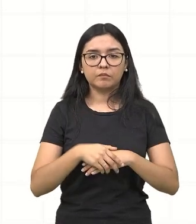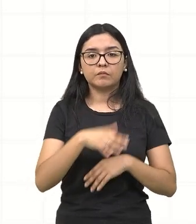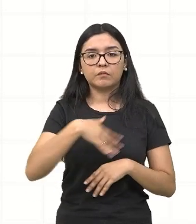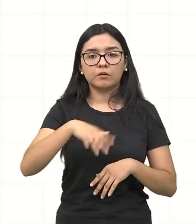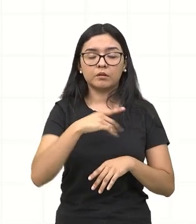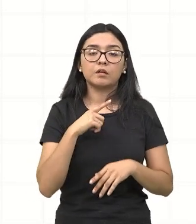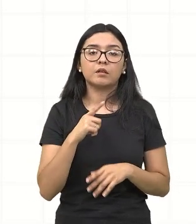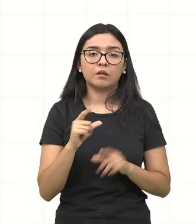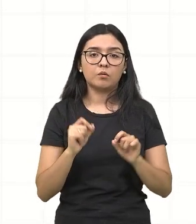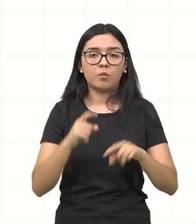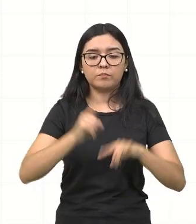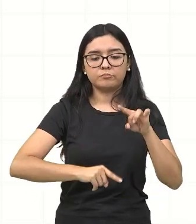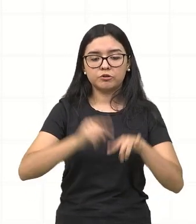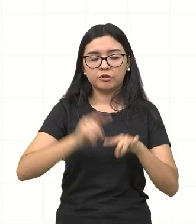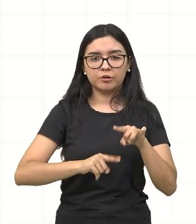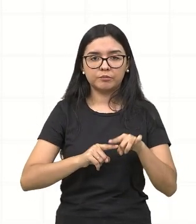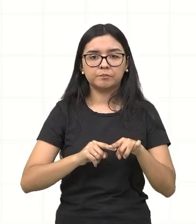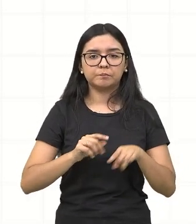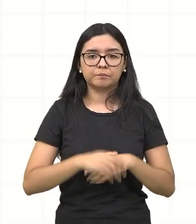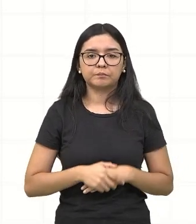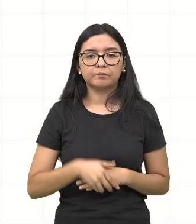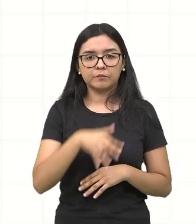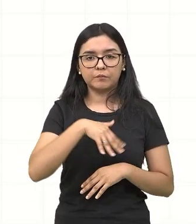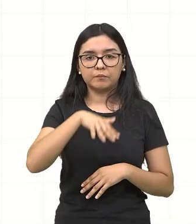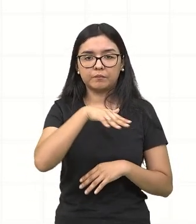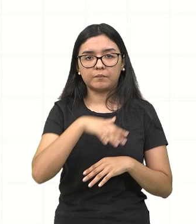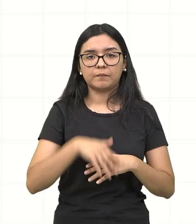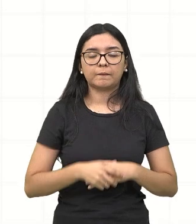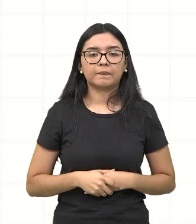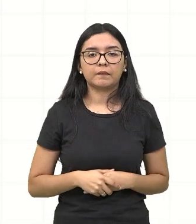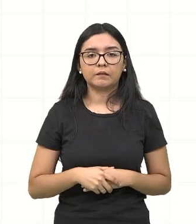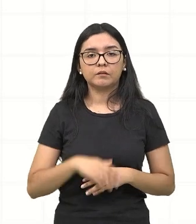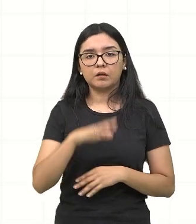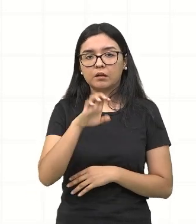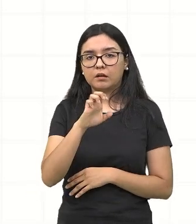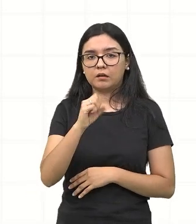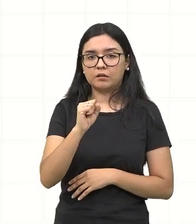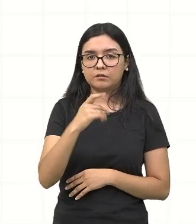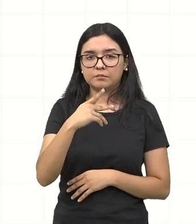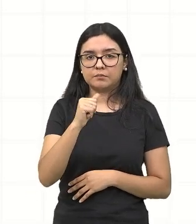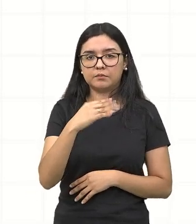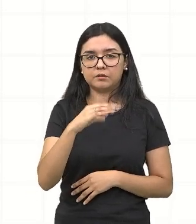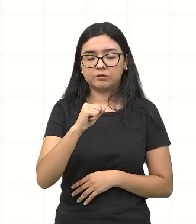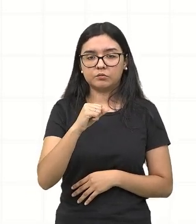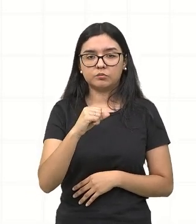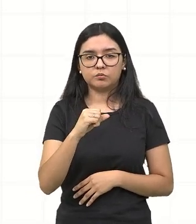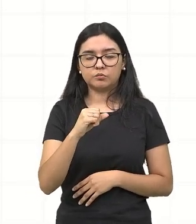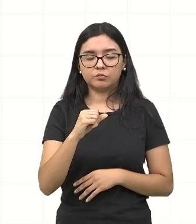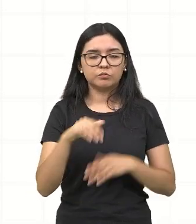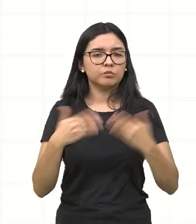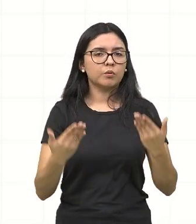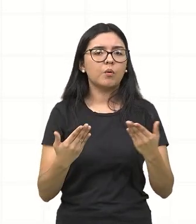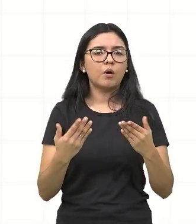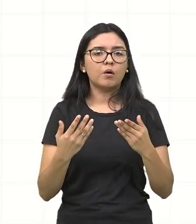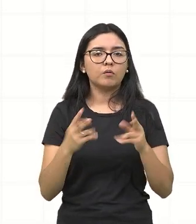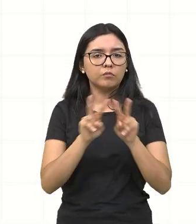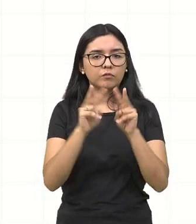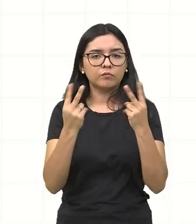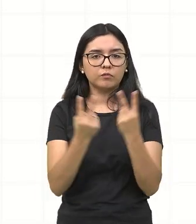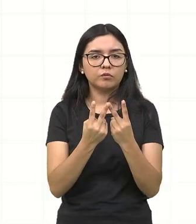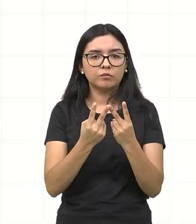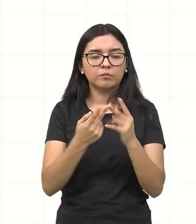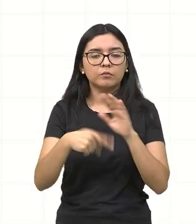um objeto. Medida do espaço ocupado por um objeto. Qual o volume do empilhamento